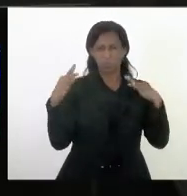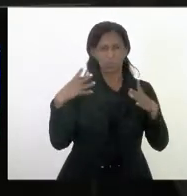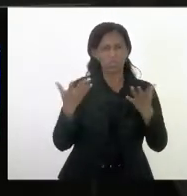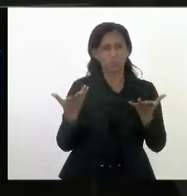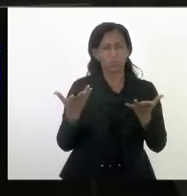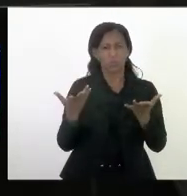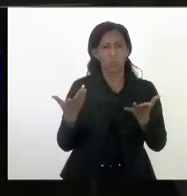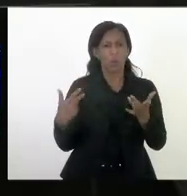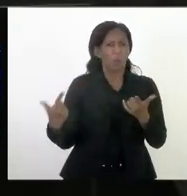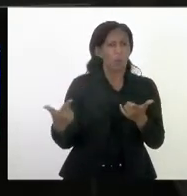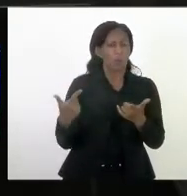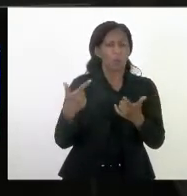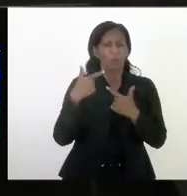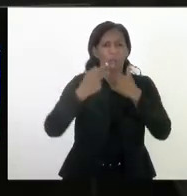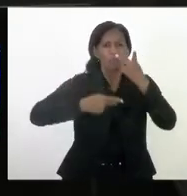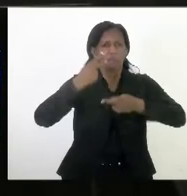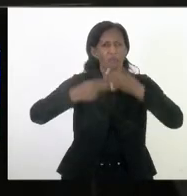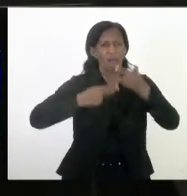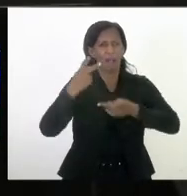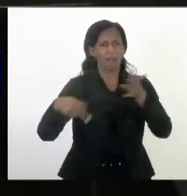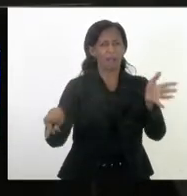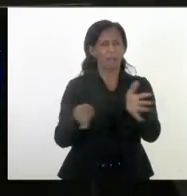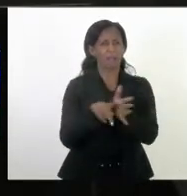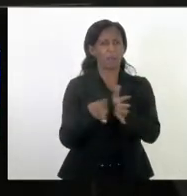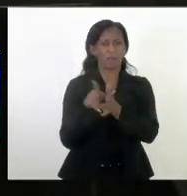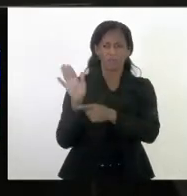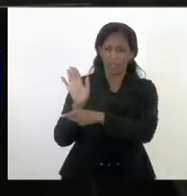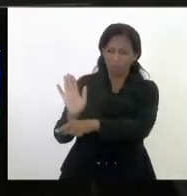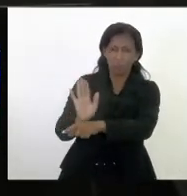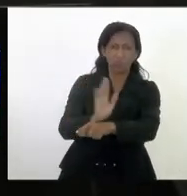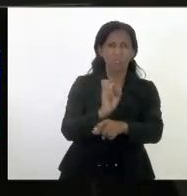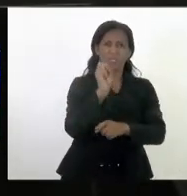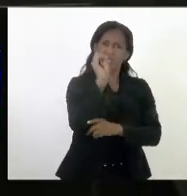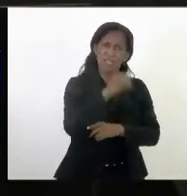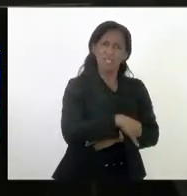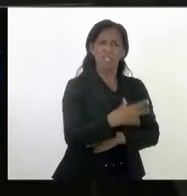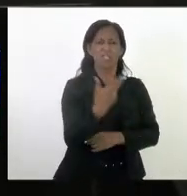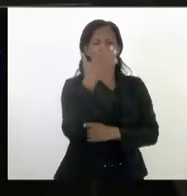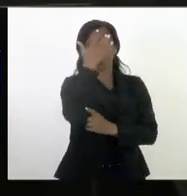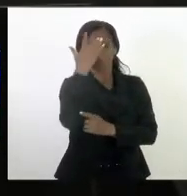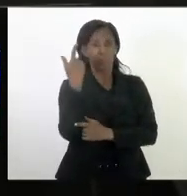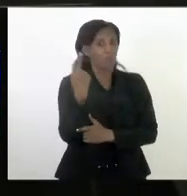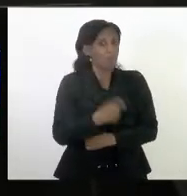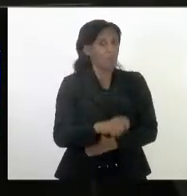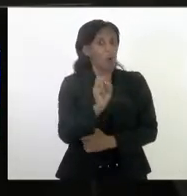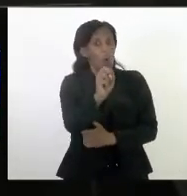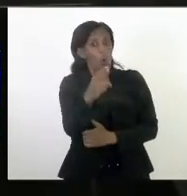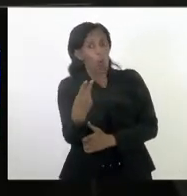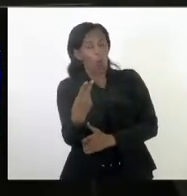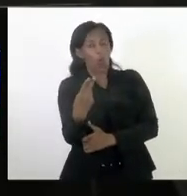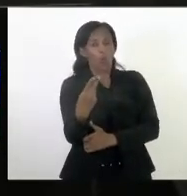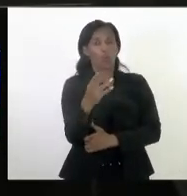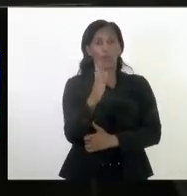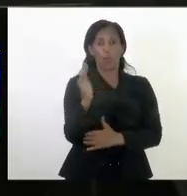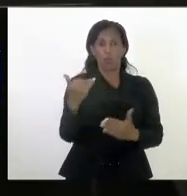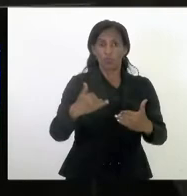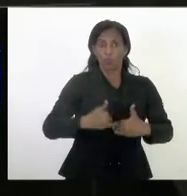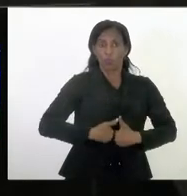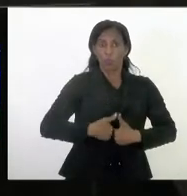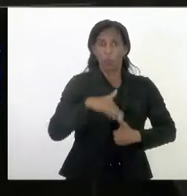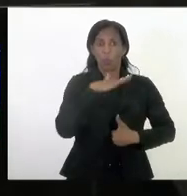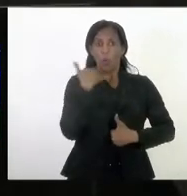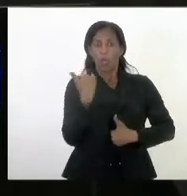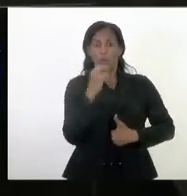por purismo teórico, doutrinário. Tem que prestar assistência, sim, porque essas pessoas, Renata, ou vão morrer de fome ou vão morrer de